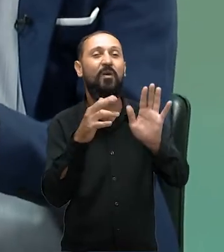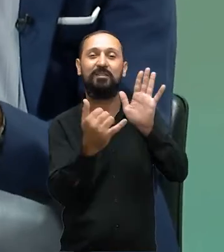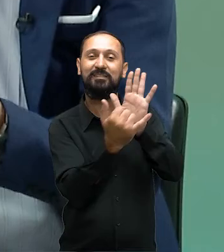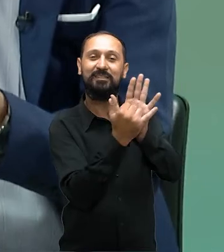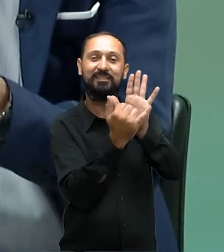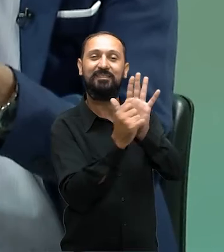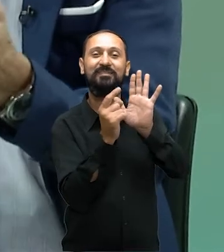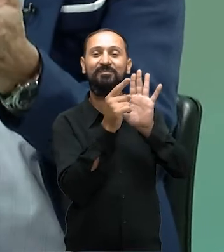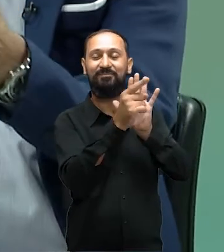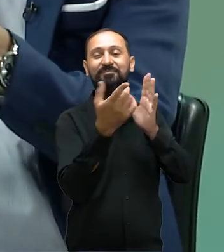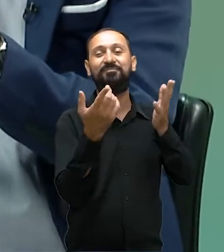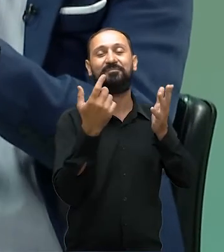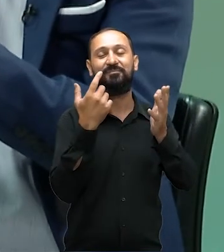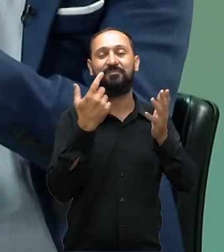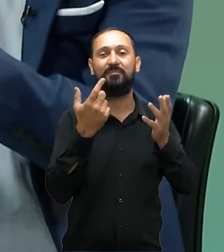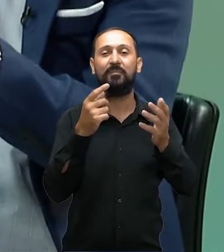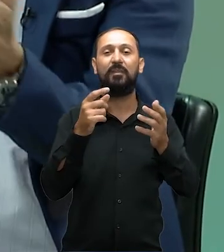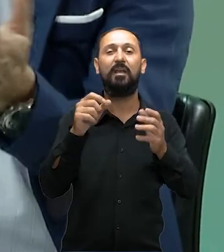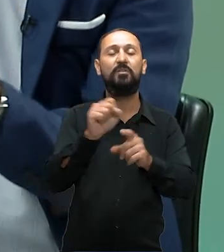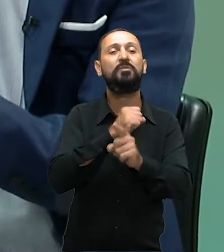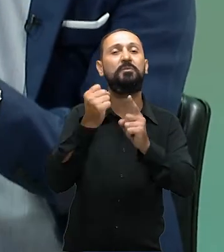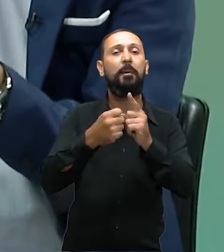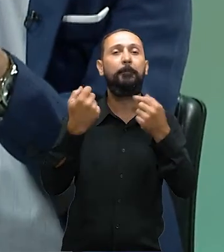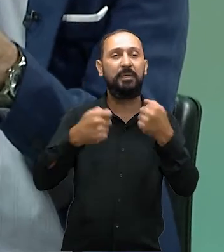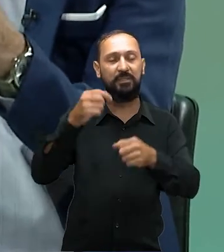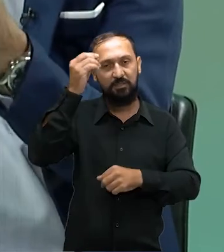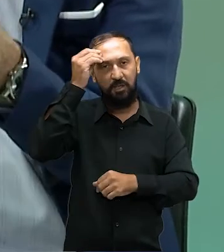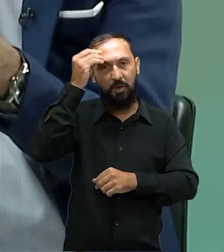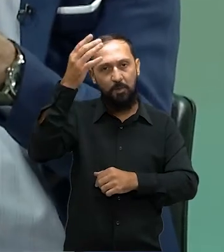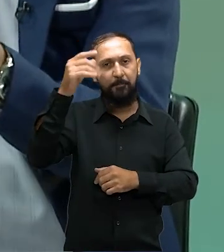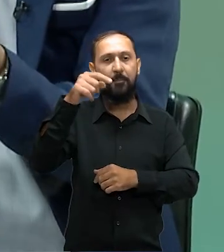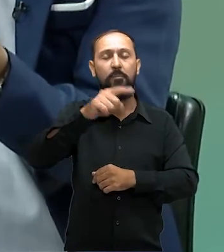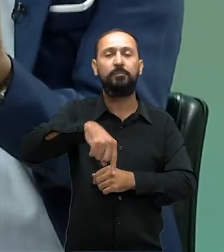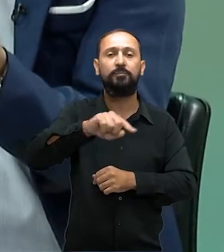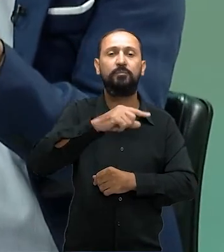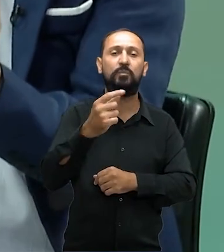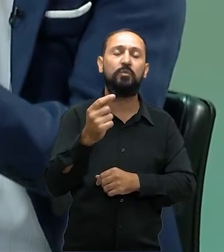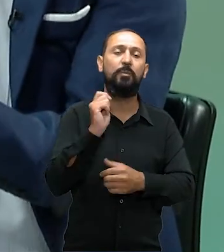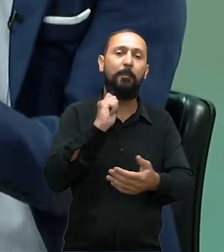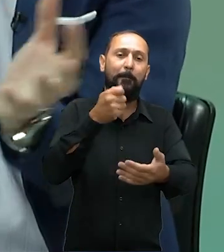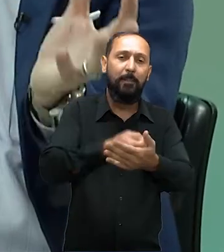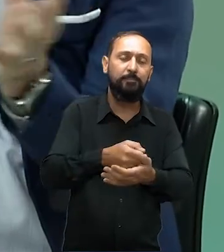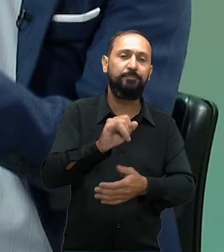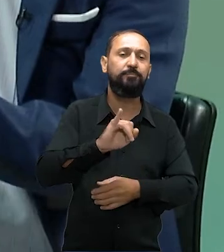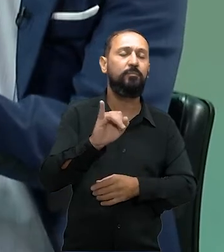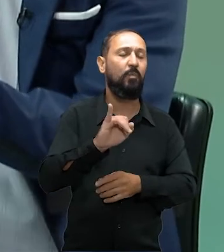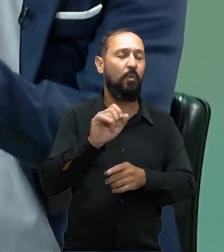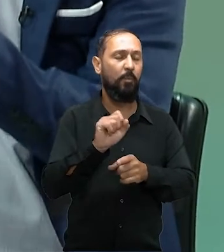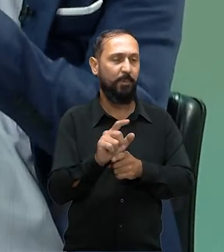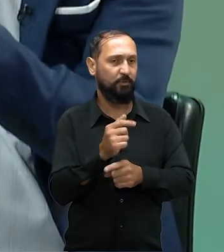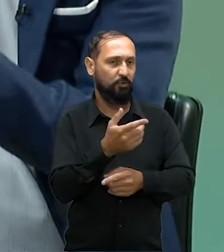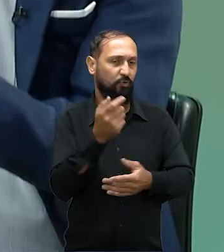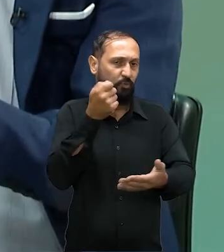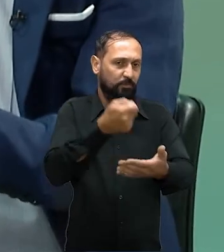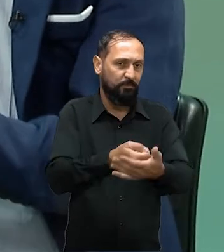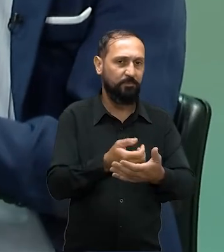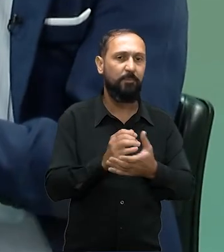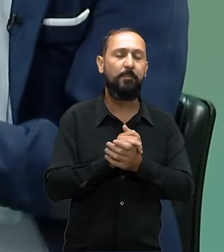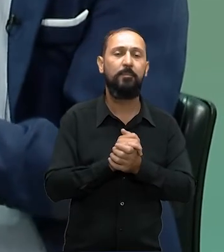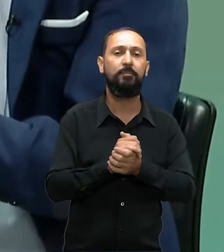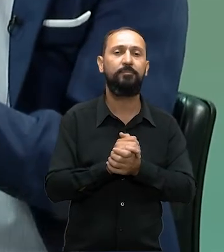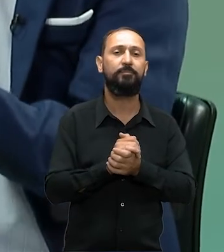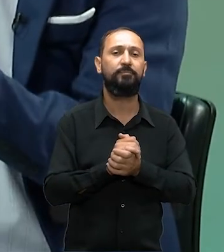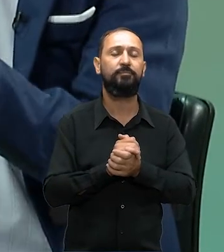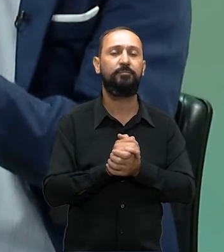dele perante a sociedade, essa conscientização do tributo. Então, a gente vai criar também agora no